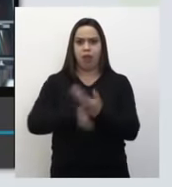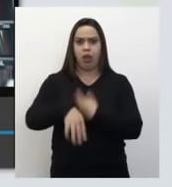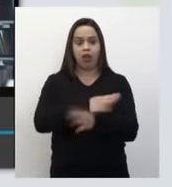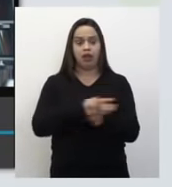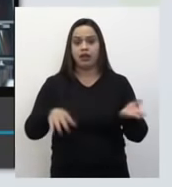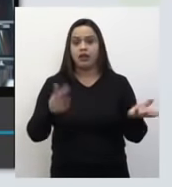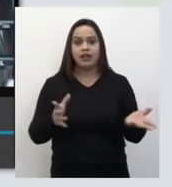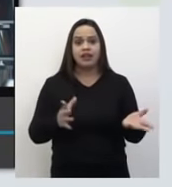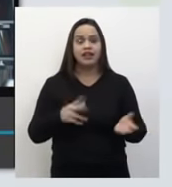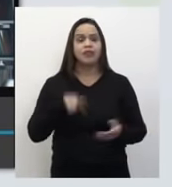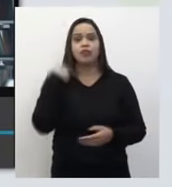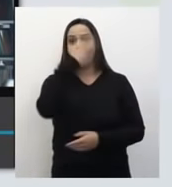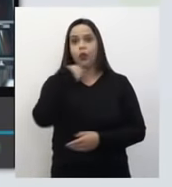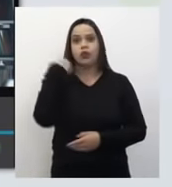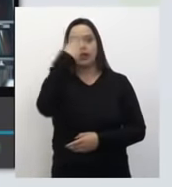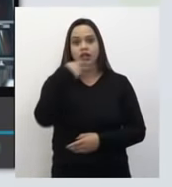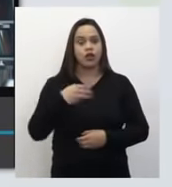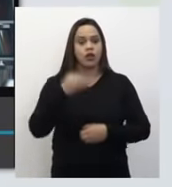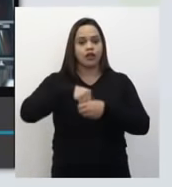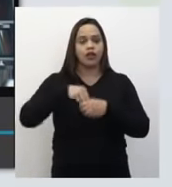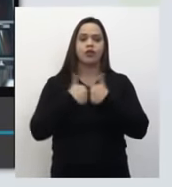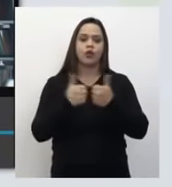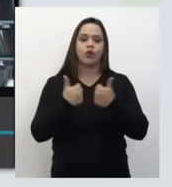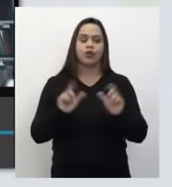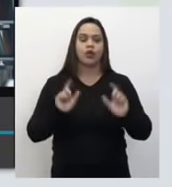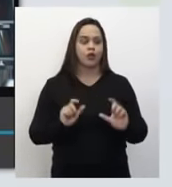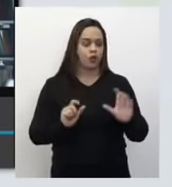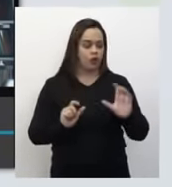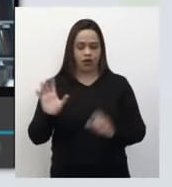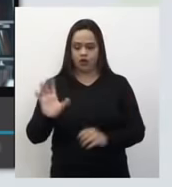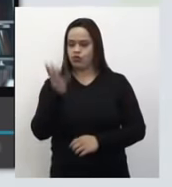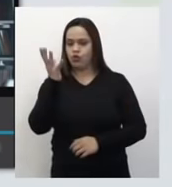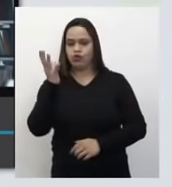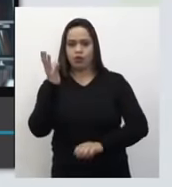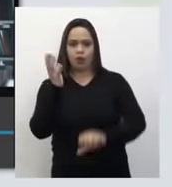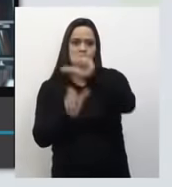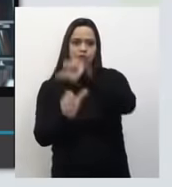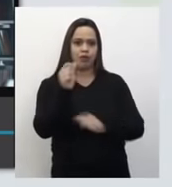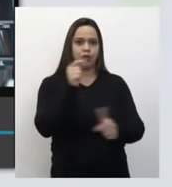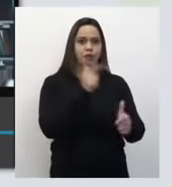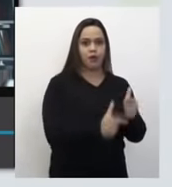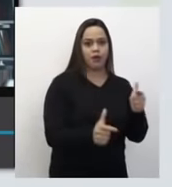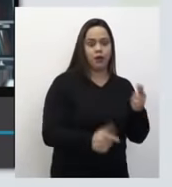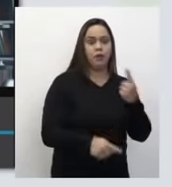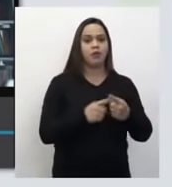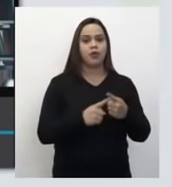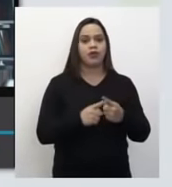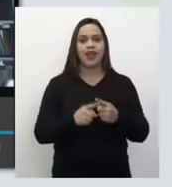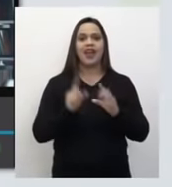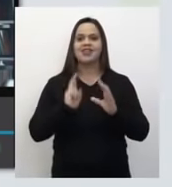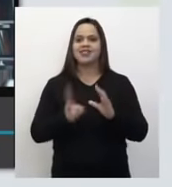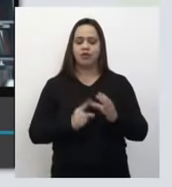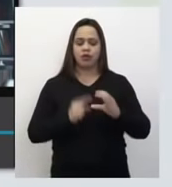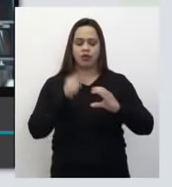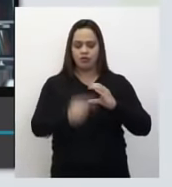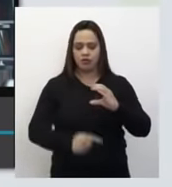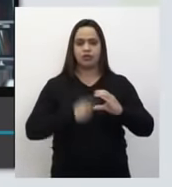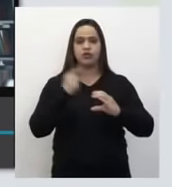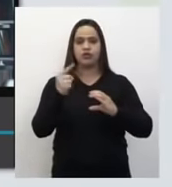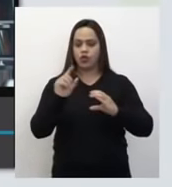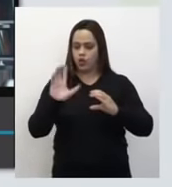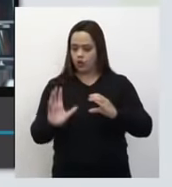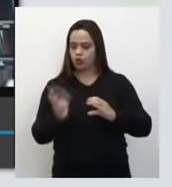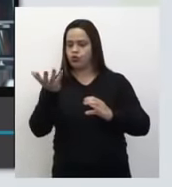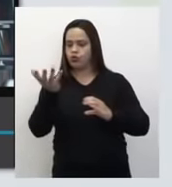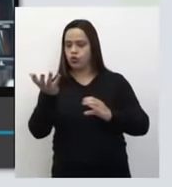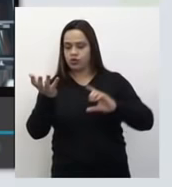aí o que acontece? Virou um problema. Ou seja, eu quero uma solução, virou um problema. Então, esse ciclo de você tentar dar uma solução para uma coisa, ou aproveitar uma